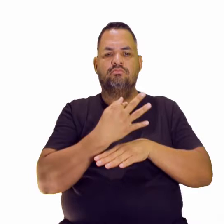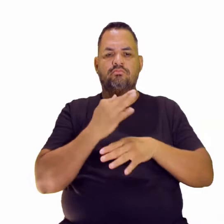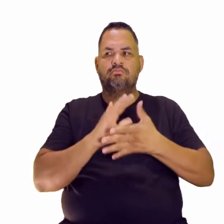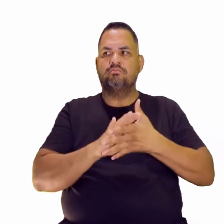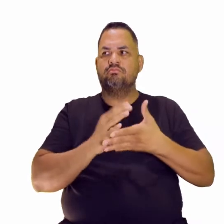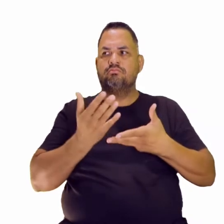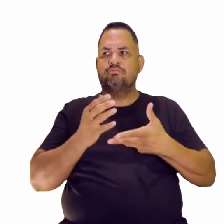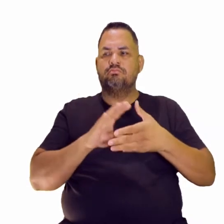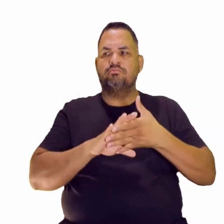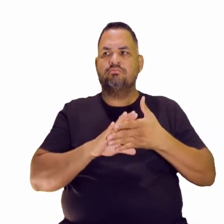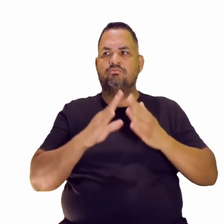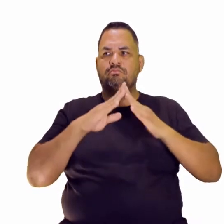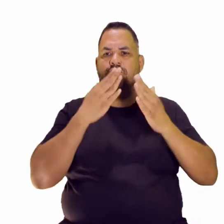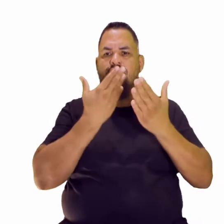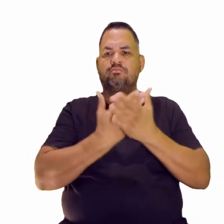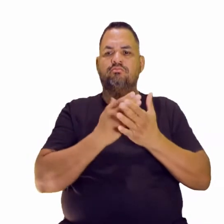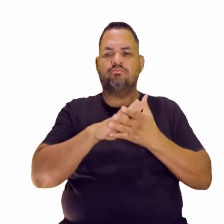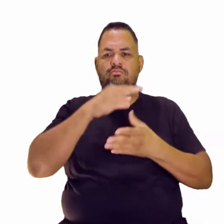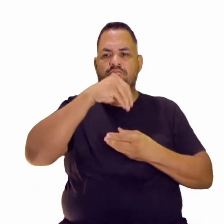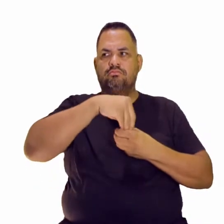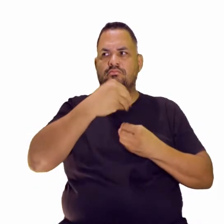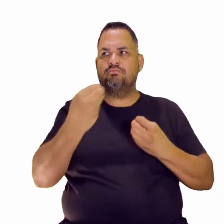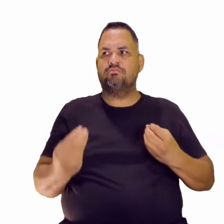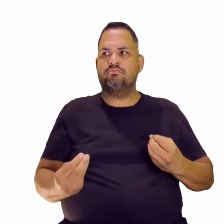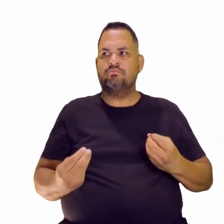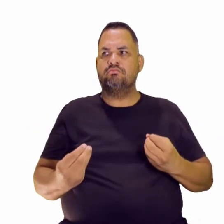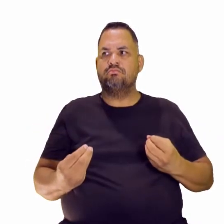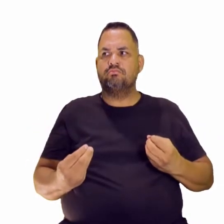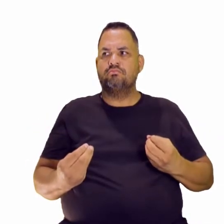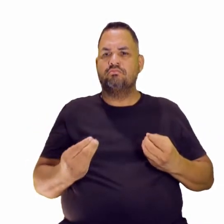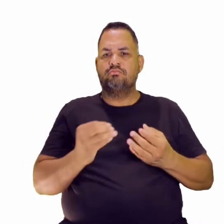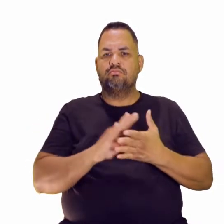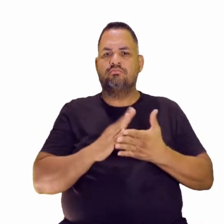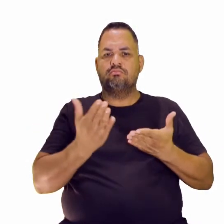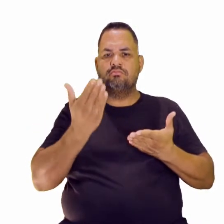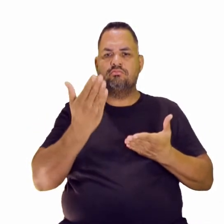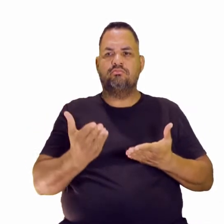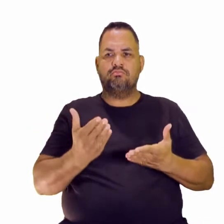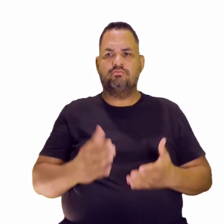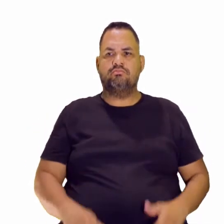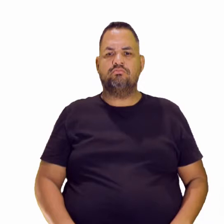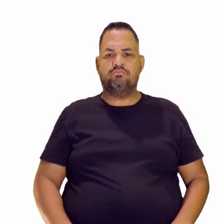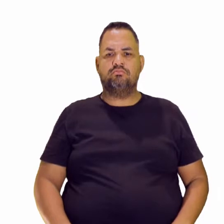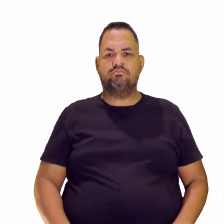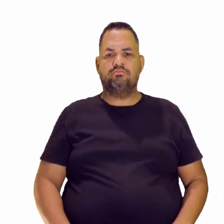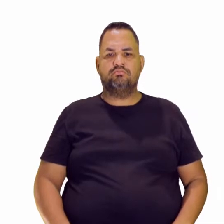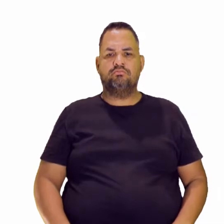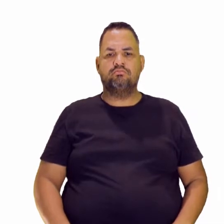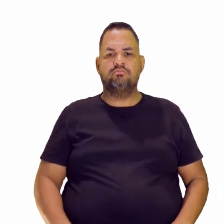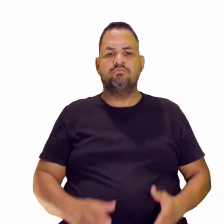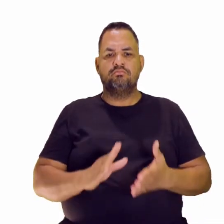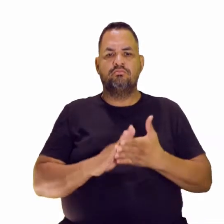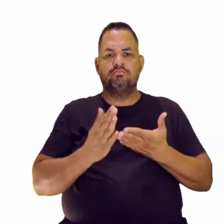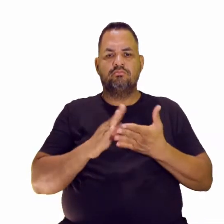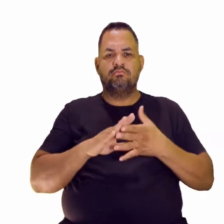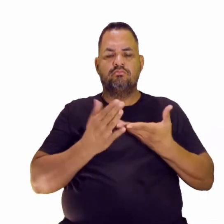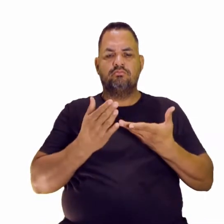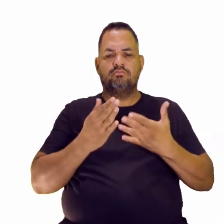da academia. Então, o que estava fora das formas determinadas pela Academia de Belas